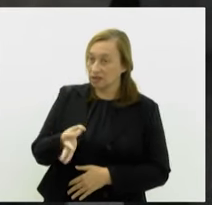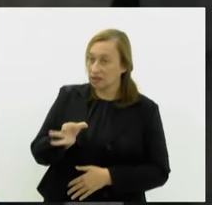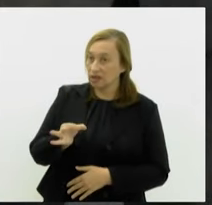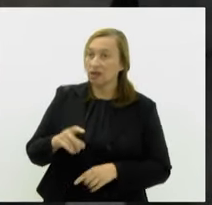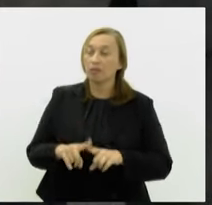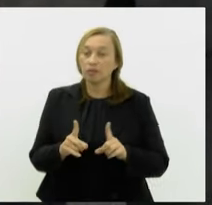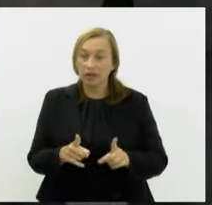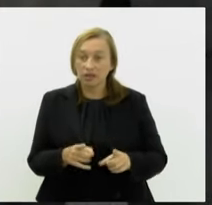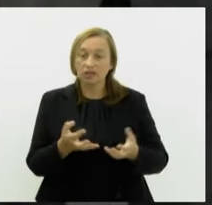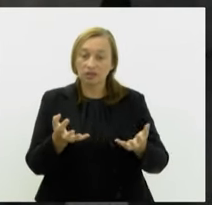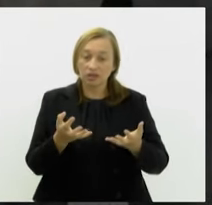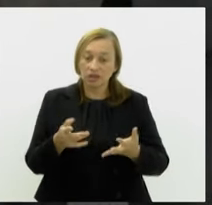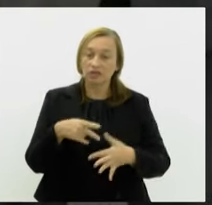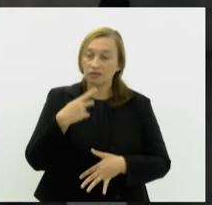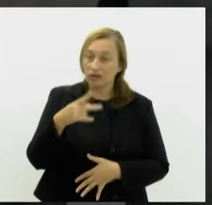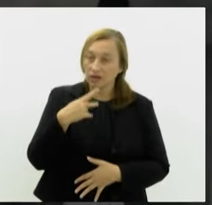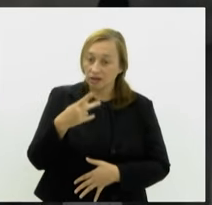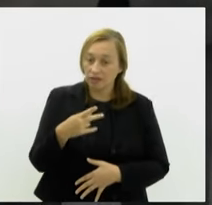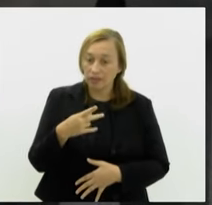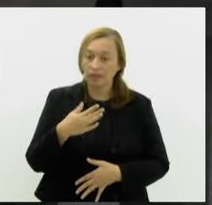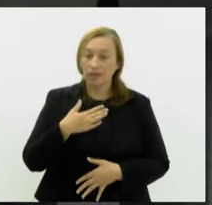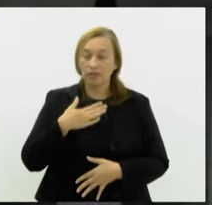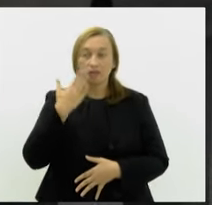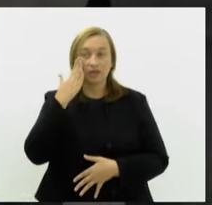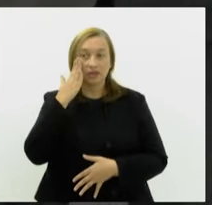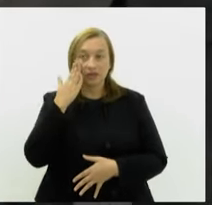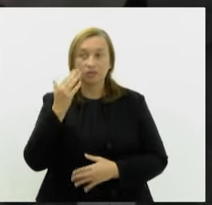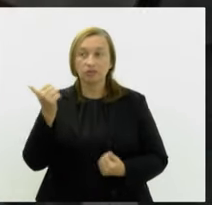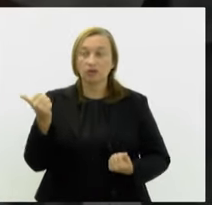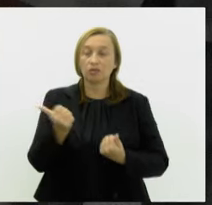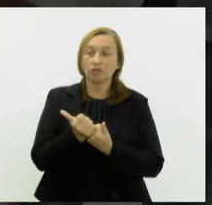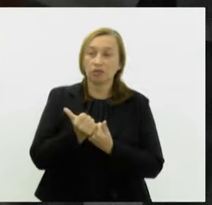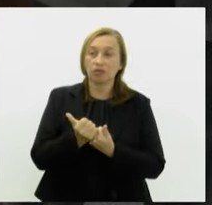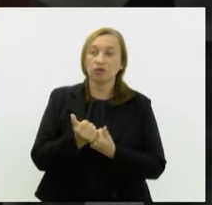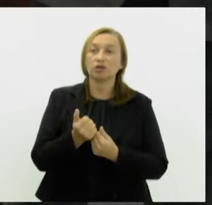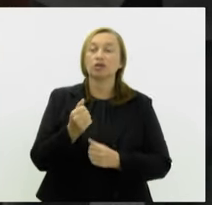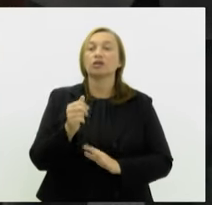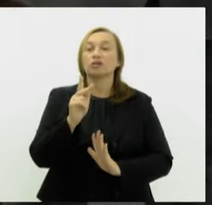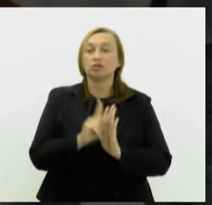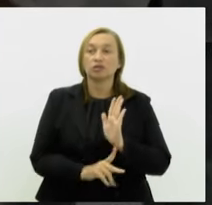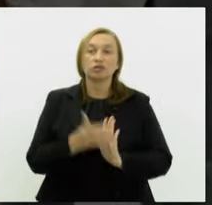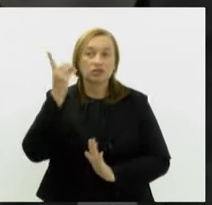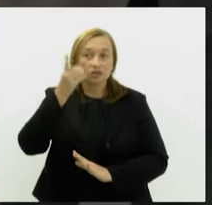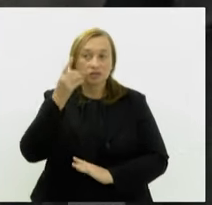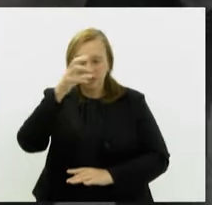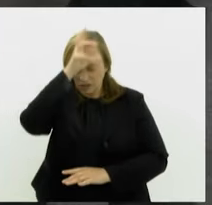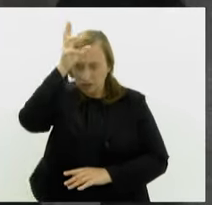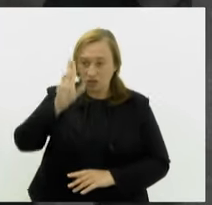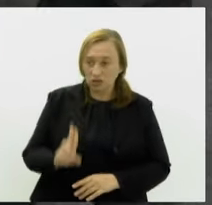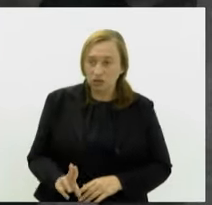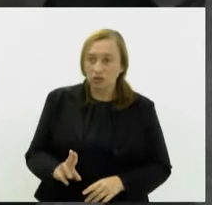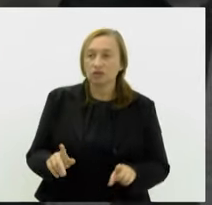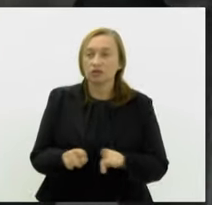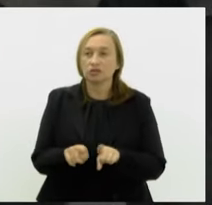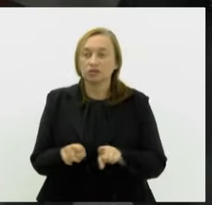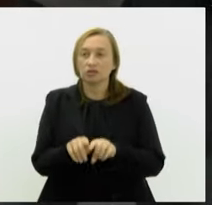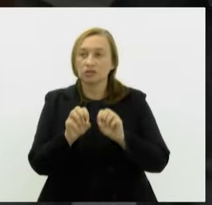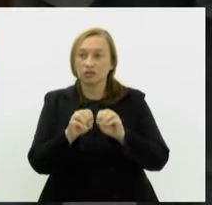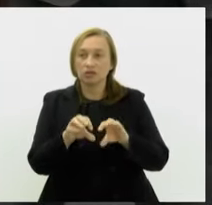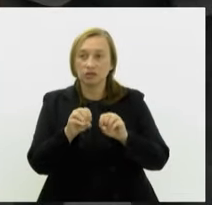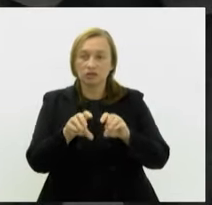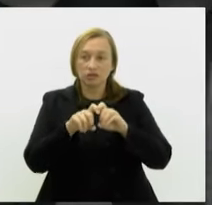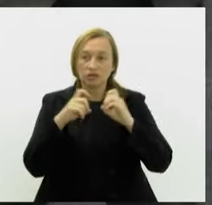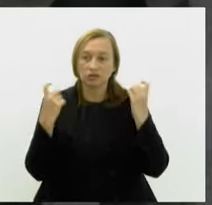mas ainda assim queria manifestar meu integral apoio ao projeto da deputada Tiaju, assim como a educação sexual